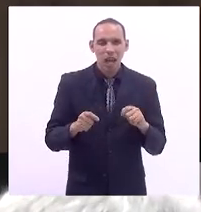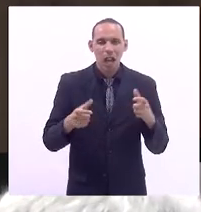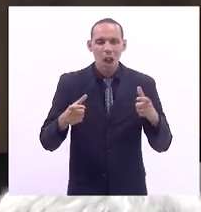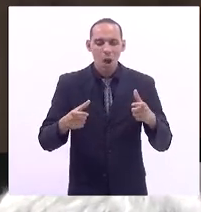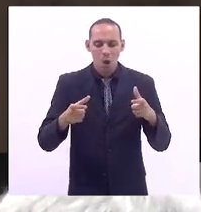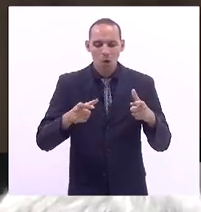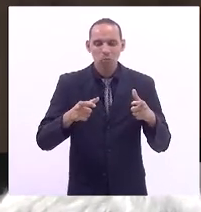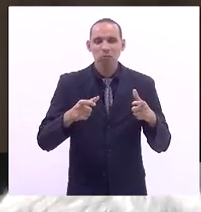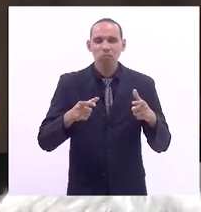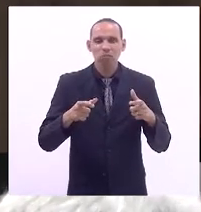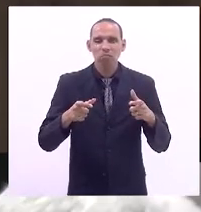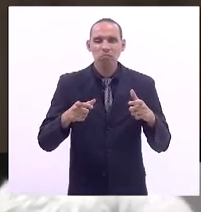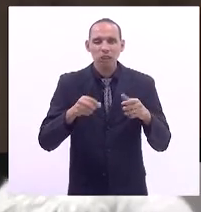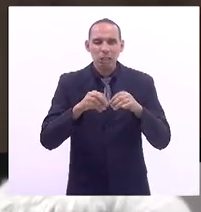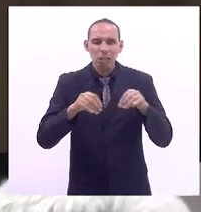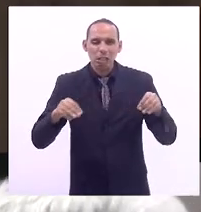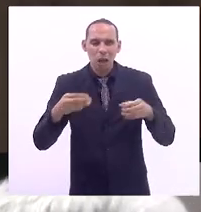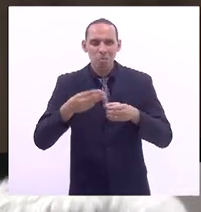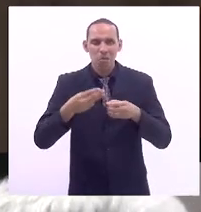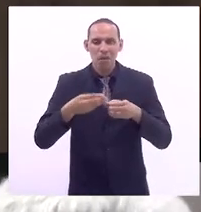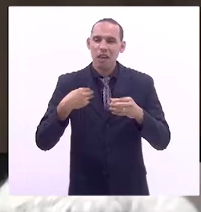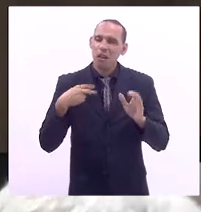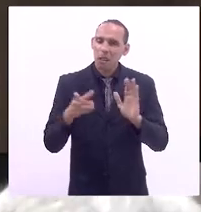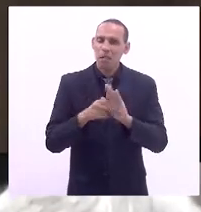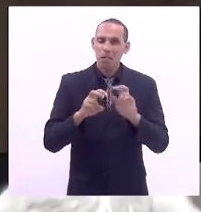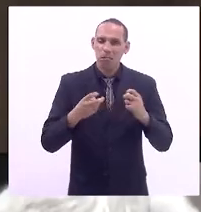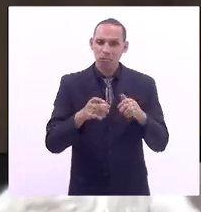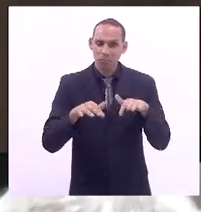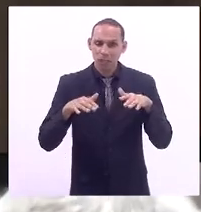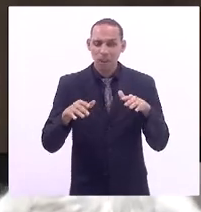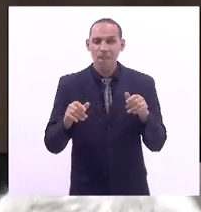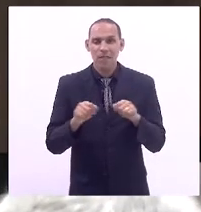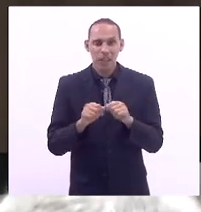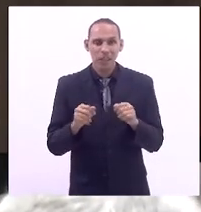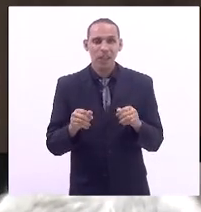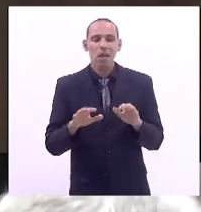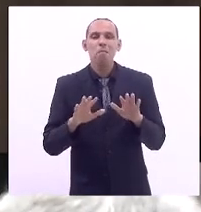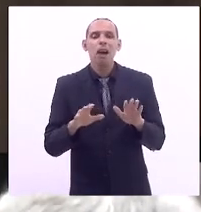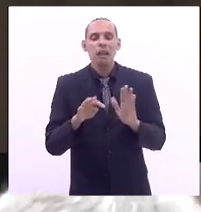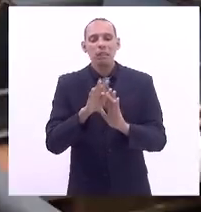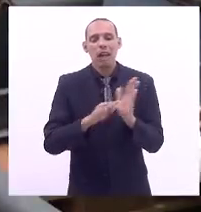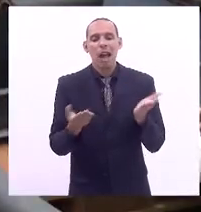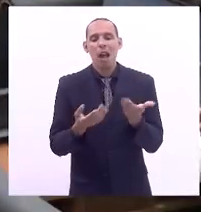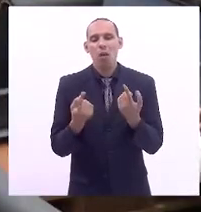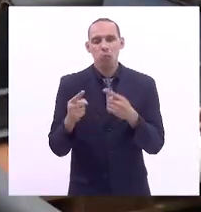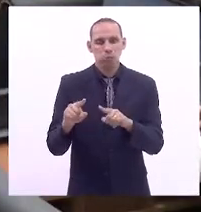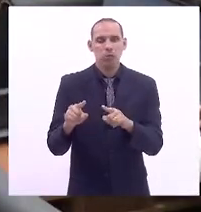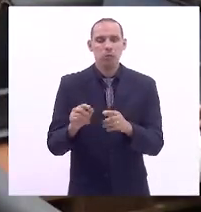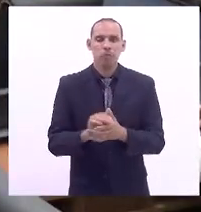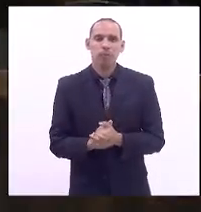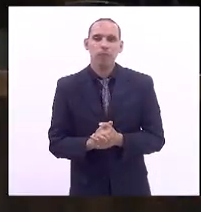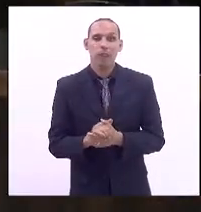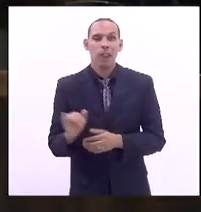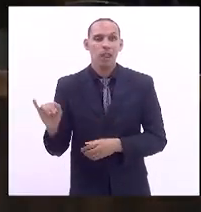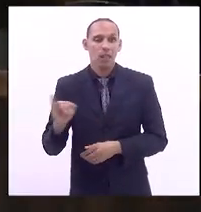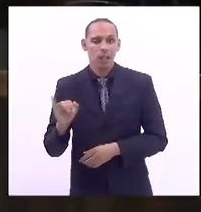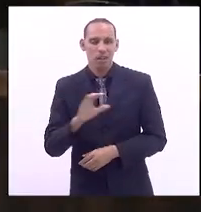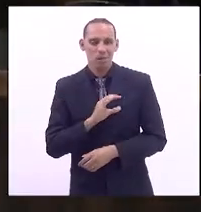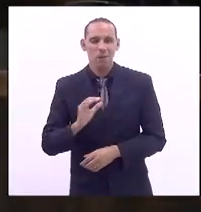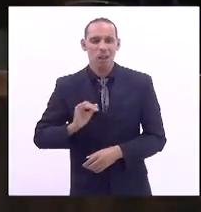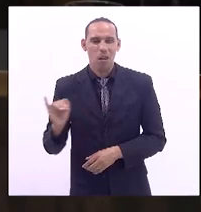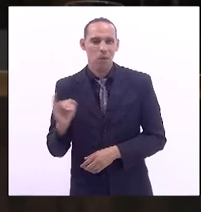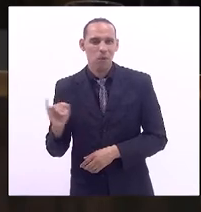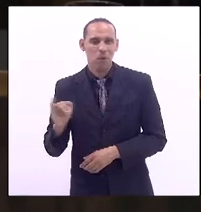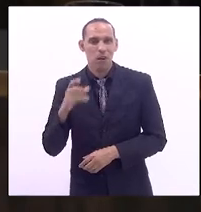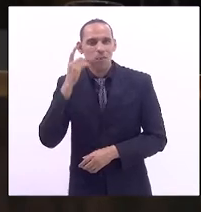território Municipal até fiz emenda de plenário bate em relação ao texto por enquanto parecer contrário pela comissão de tributação Deputado